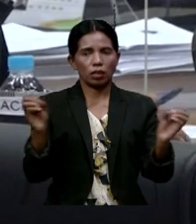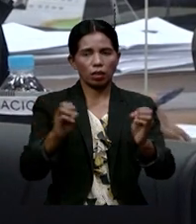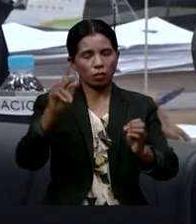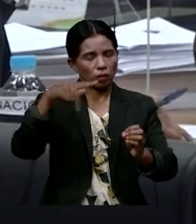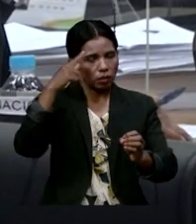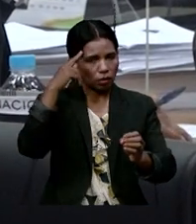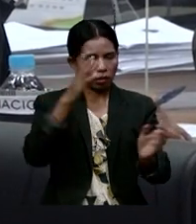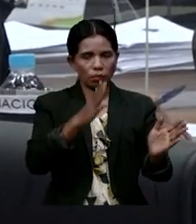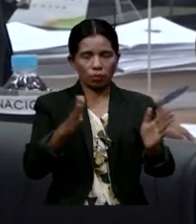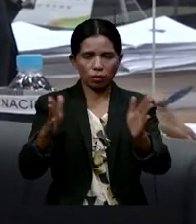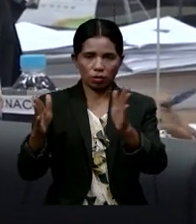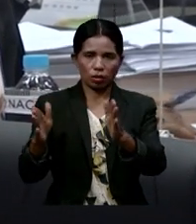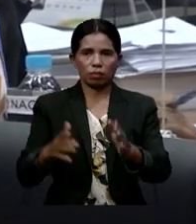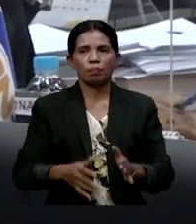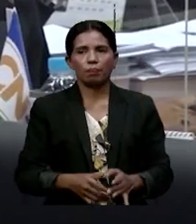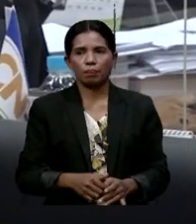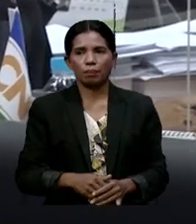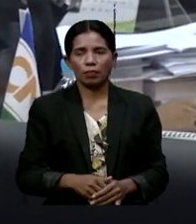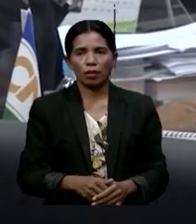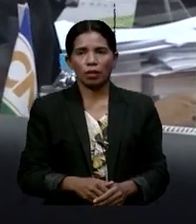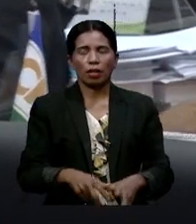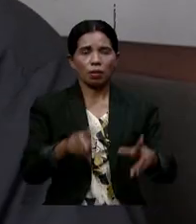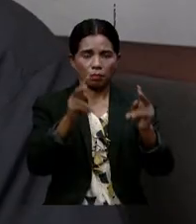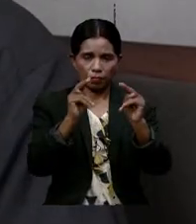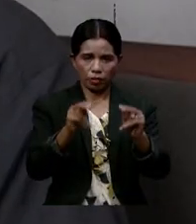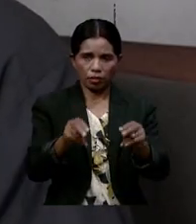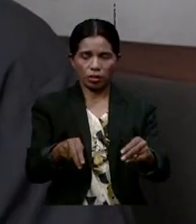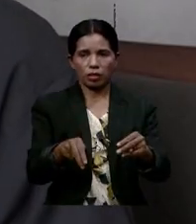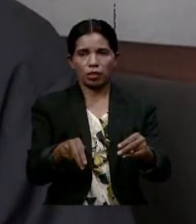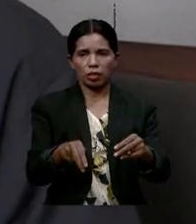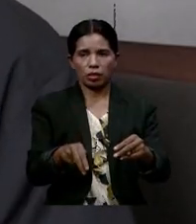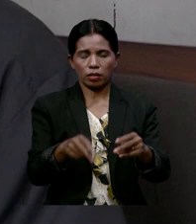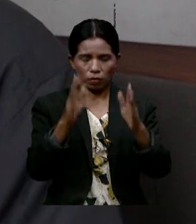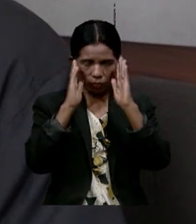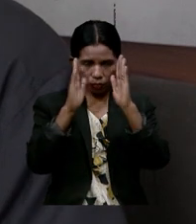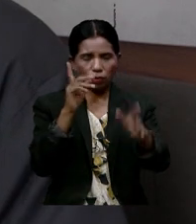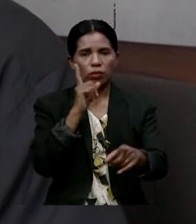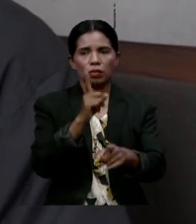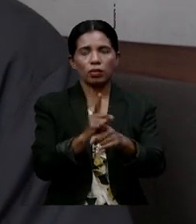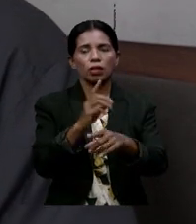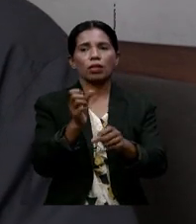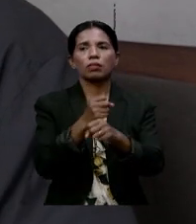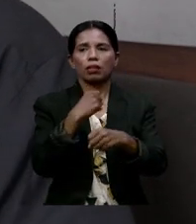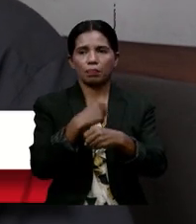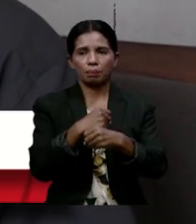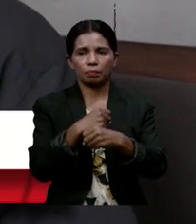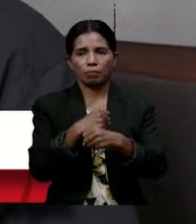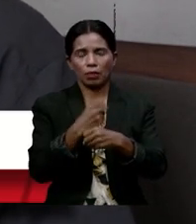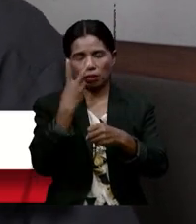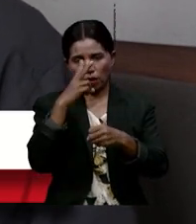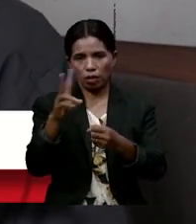e a processo avegação. Precisa no pertinente TV zona para tu halo